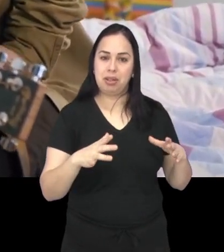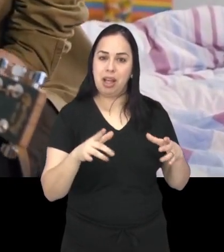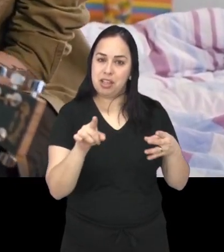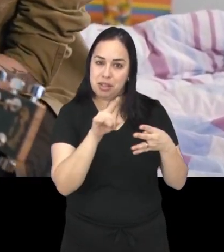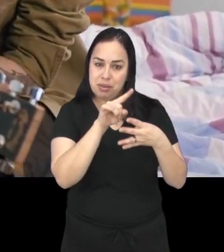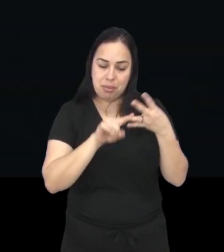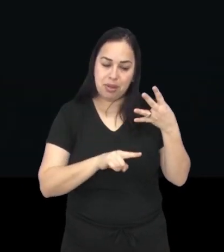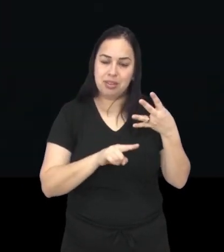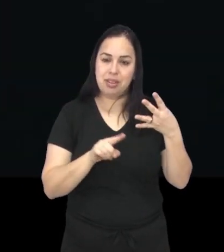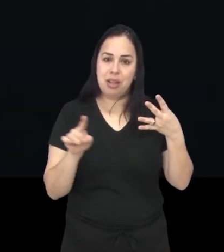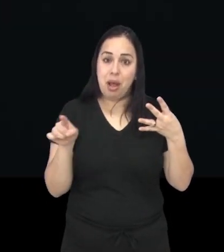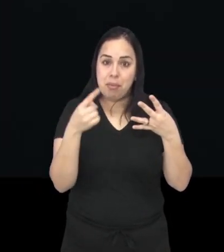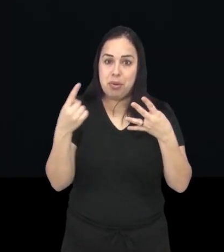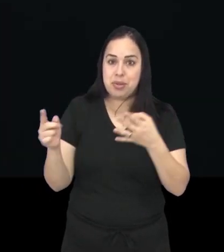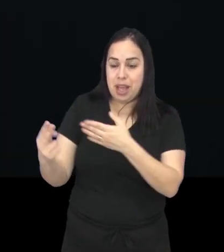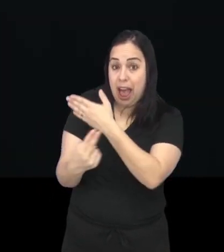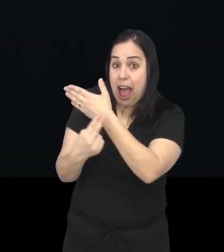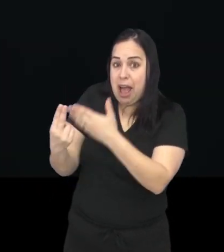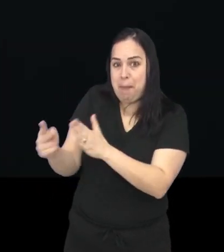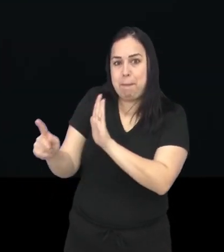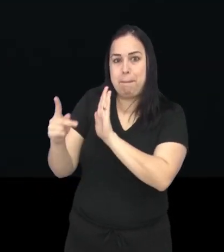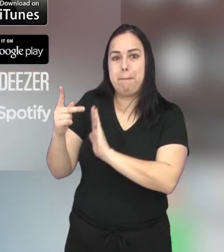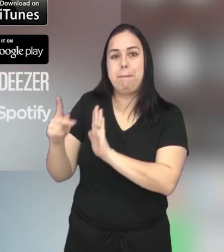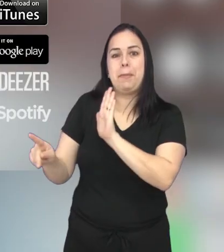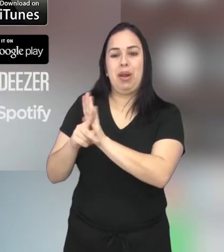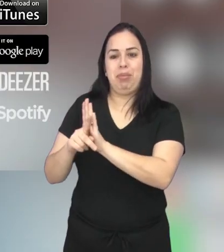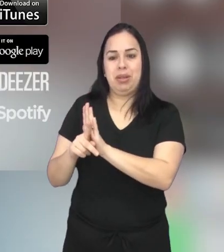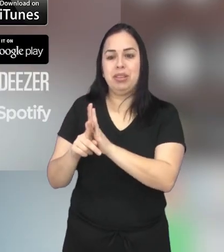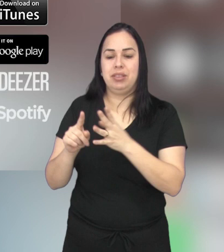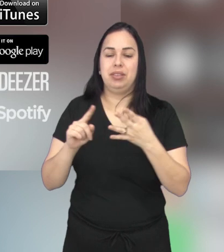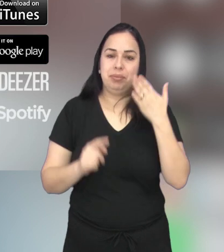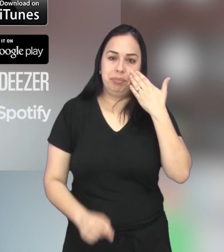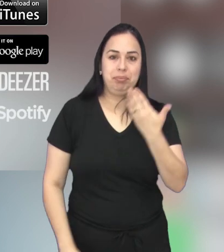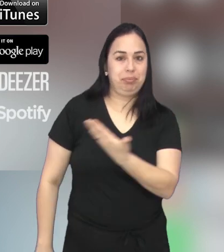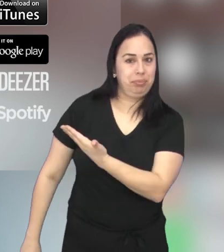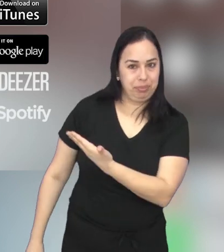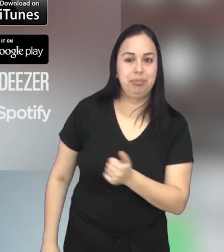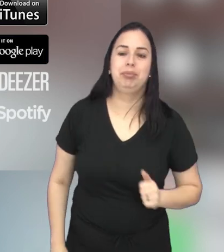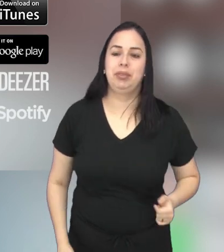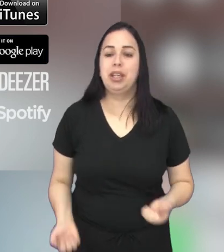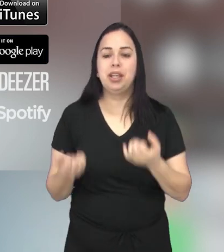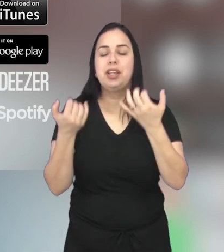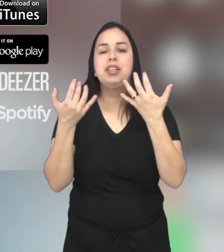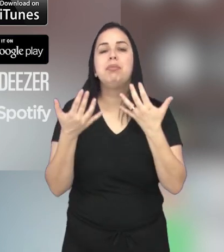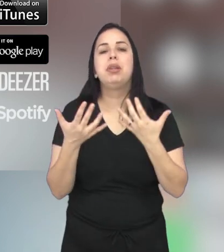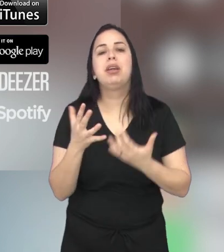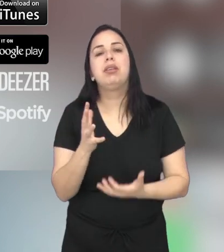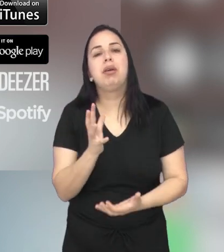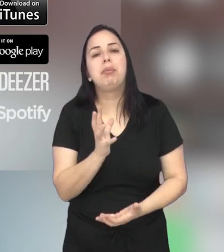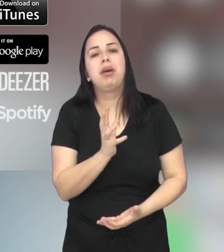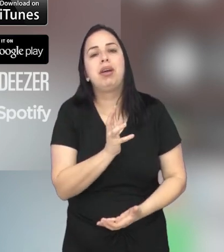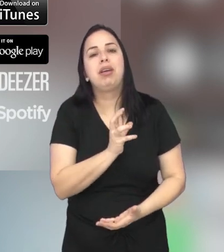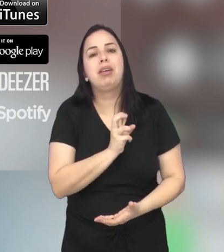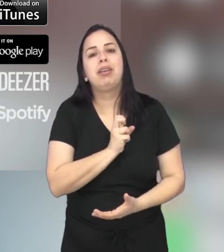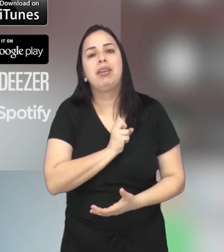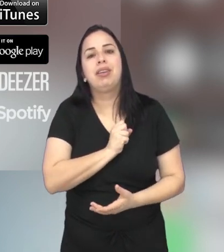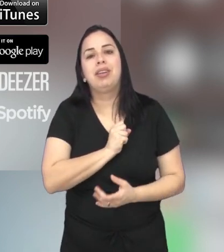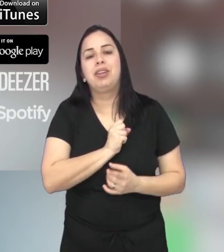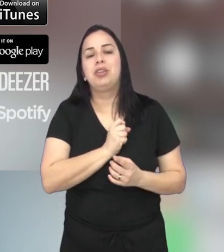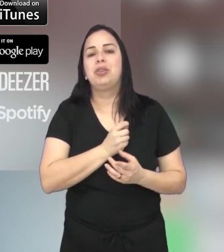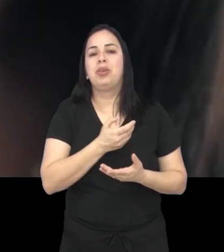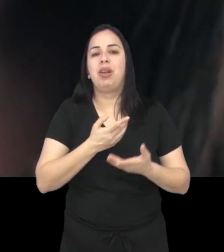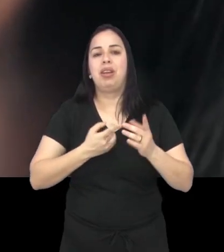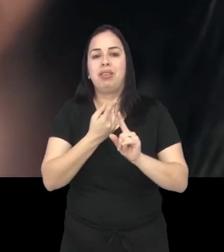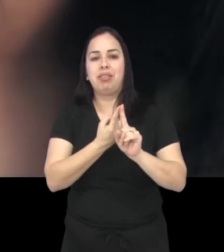suas primeiras canções autorais, com o seu primeiro single, o Frase Certa, que fala sobre o amor em um relacionamento à